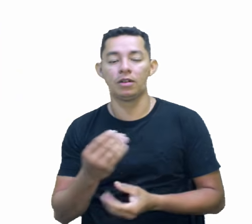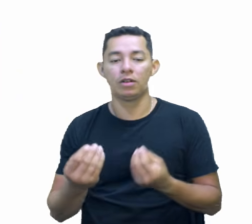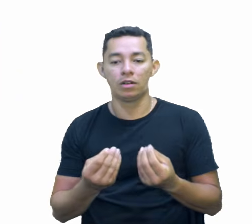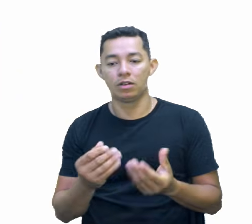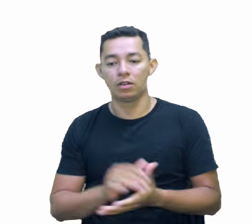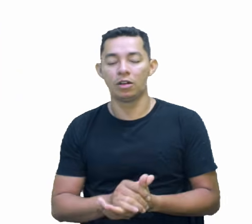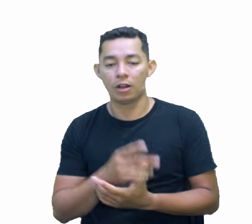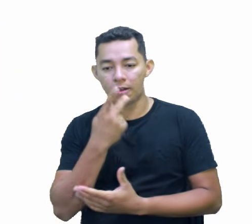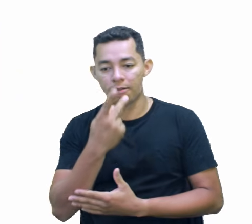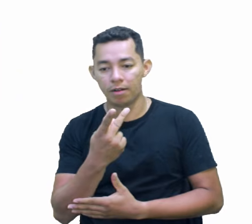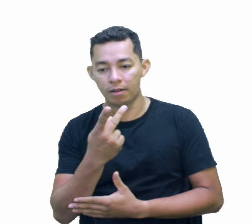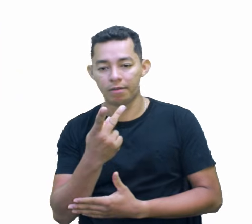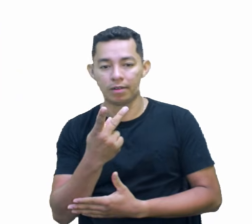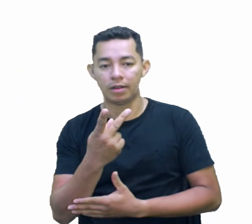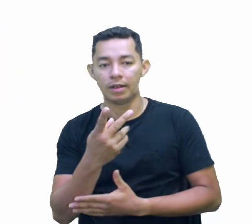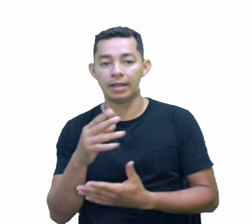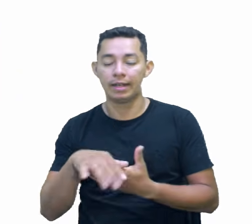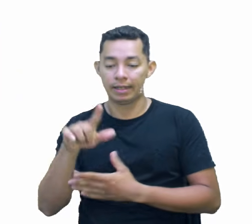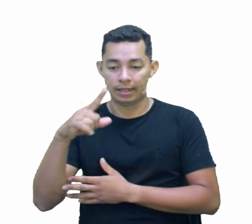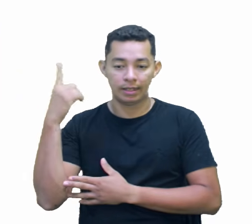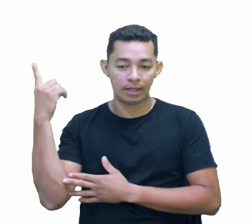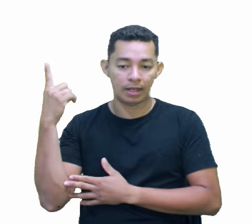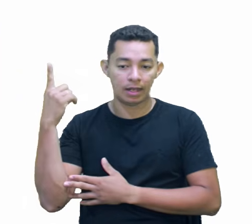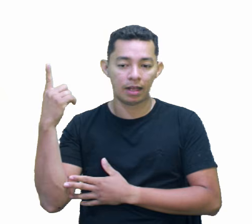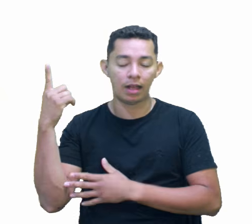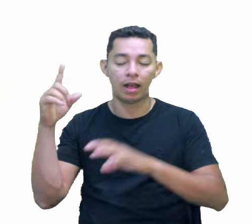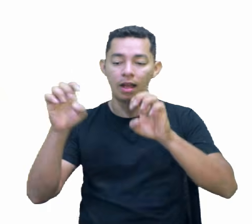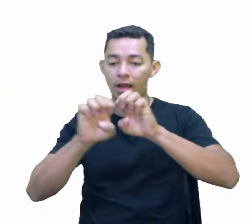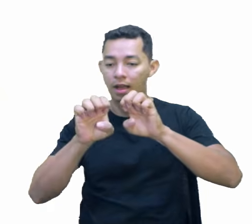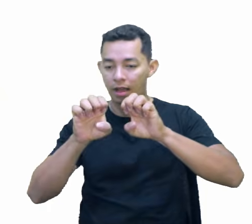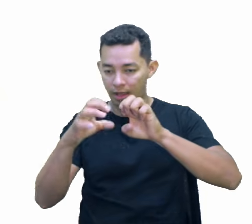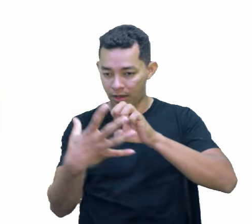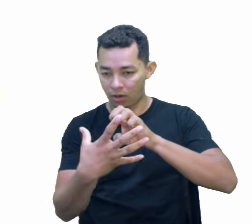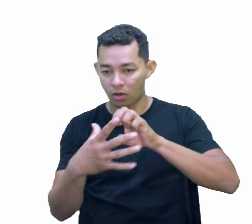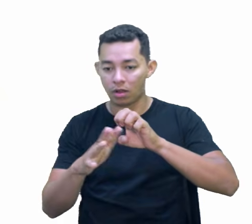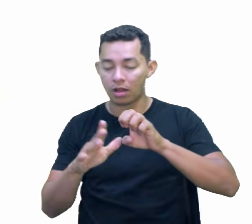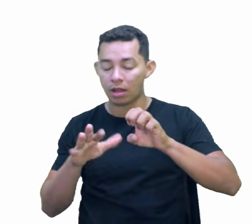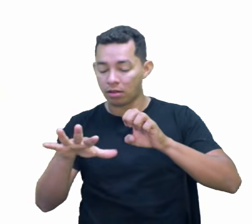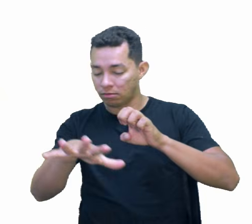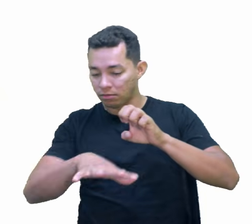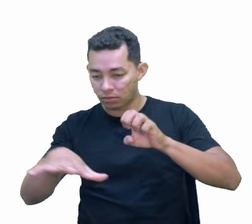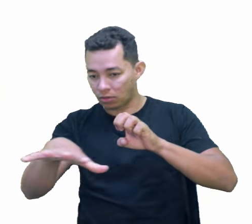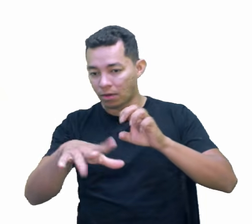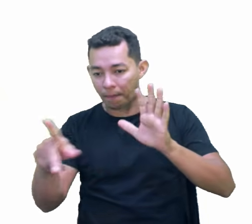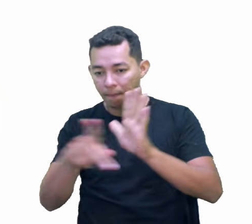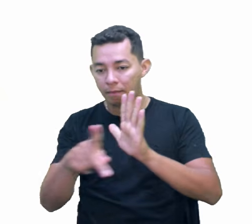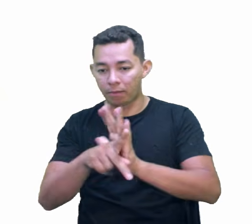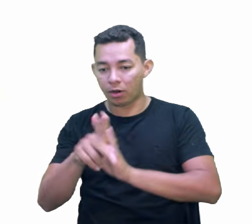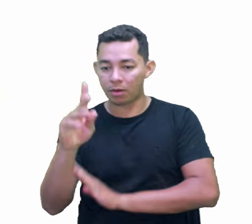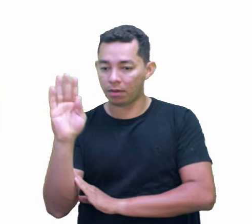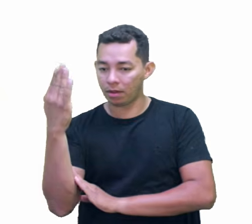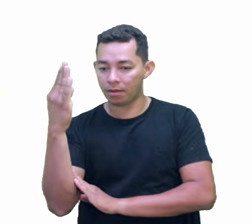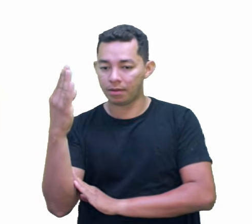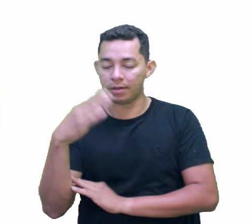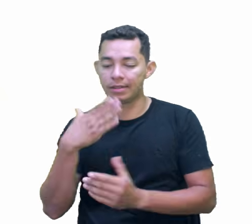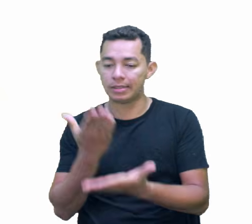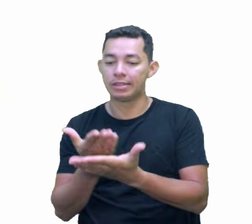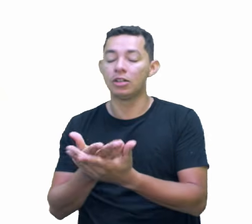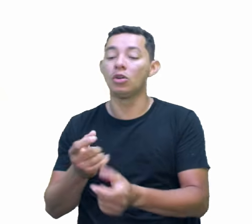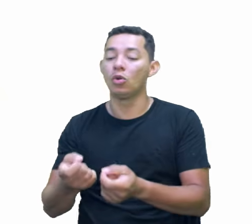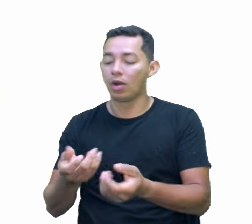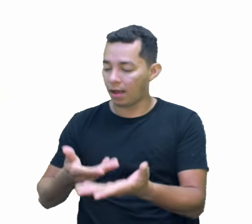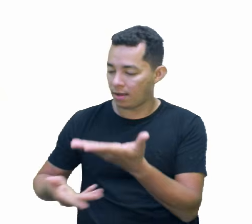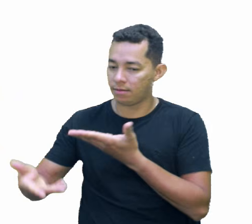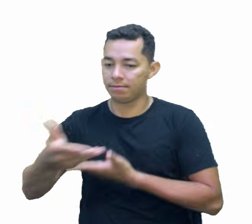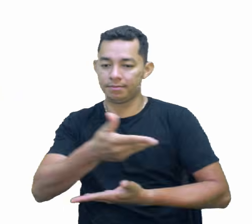falei ainda há pouco, a ecologia ela é uma parte da biologia que estuda ali a interação